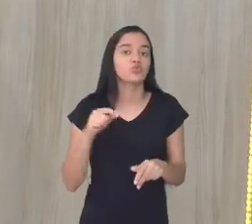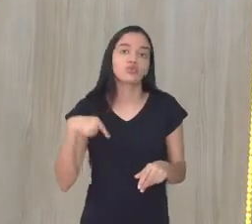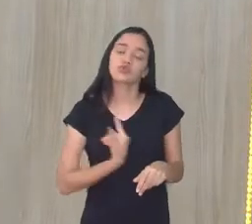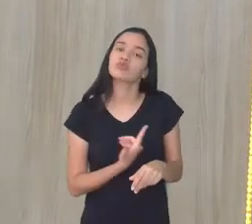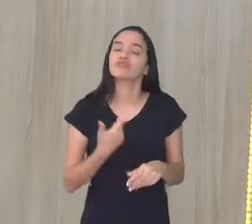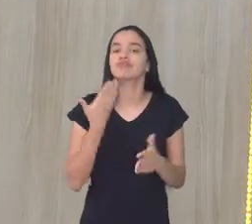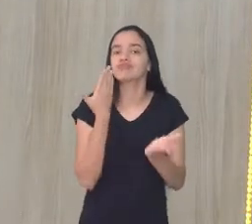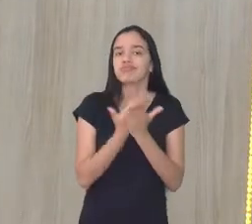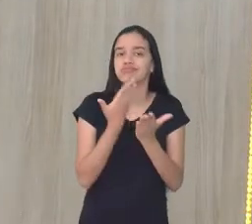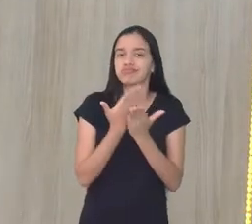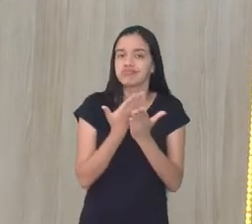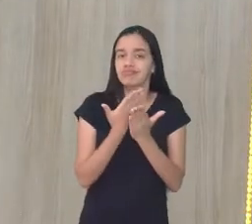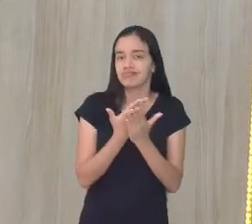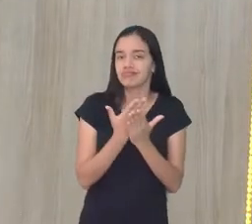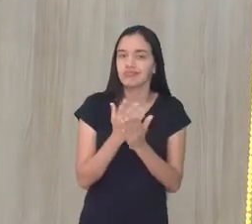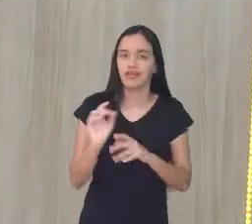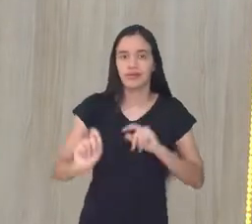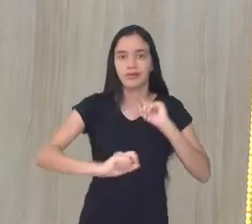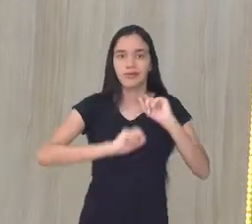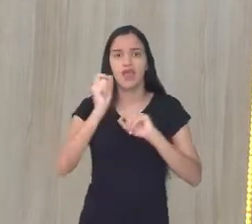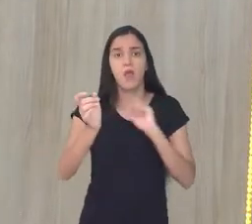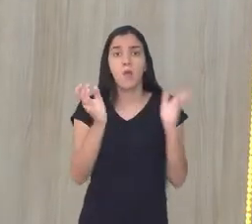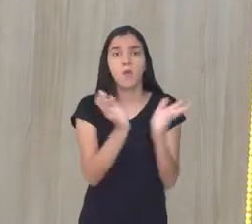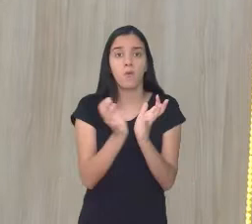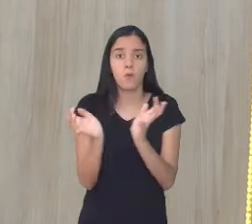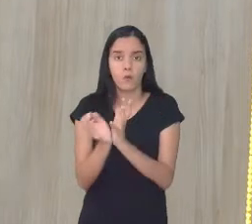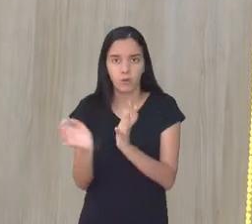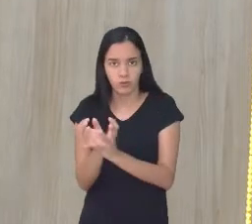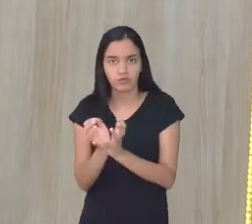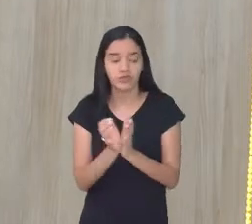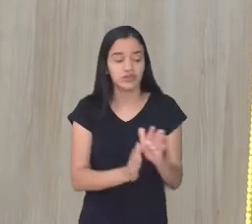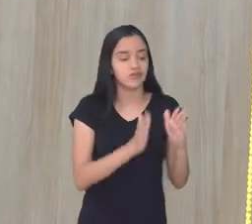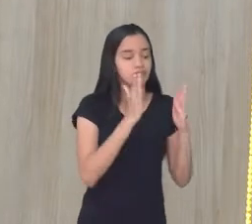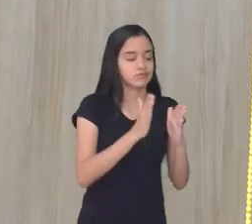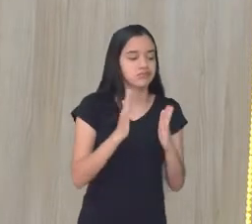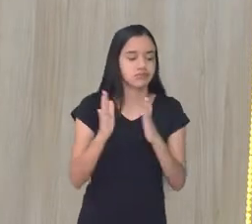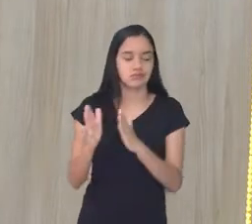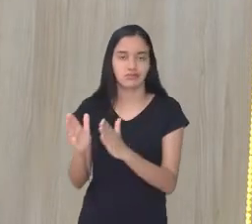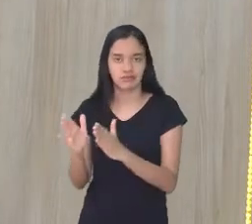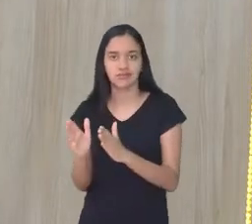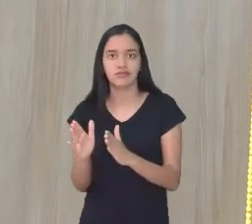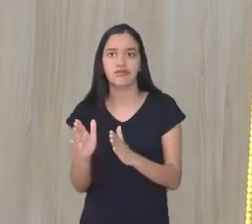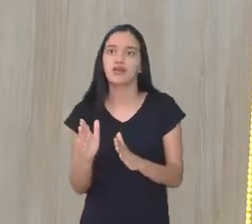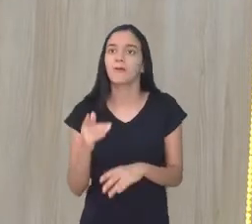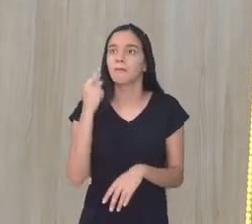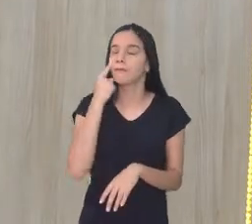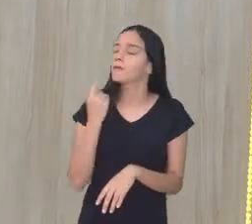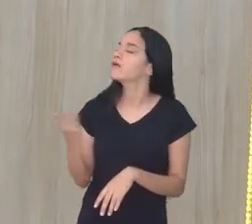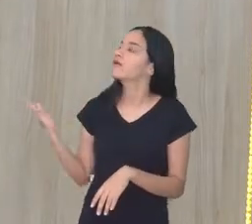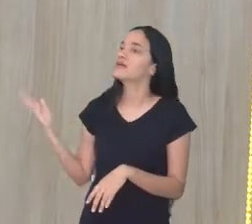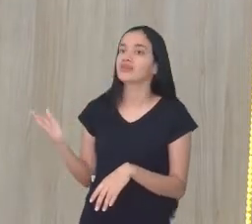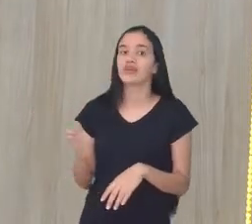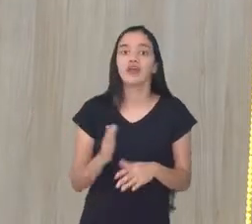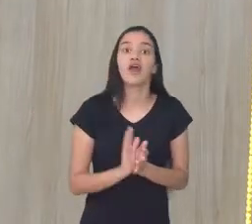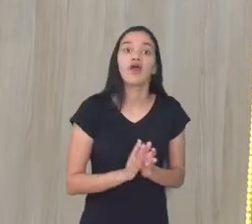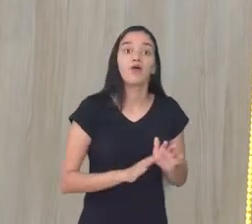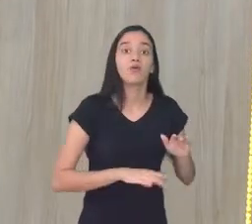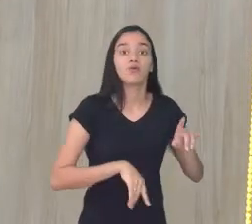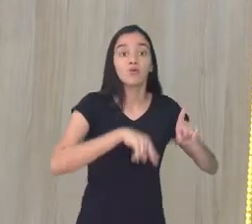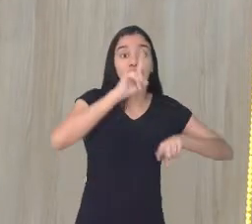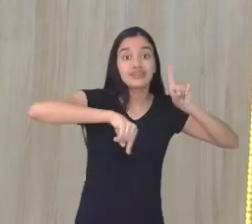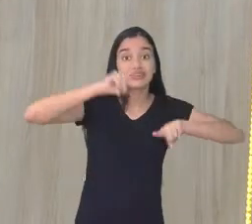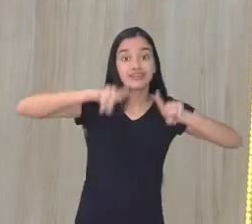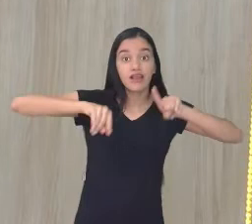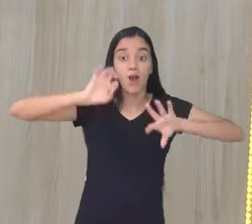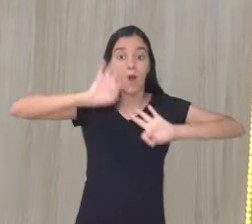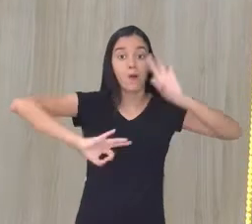estudando tem a ver com um conjunto de etapas que nós vamos passando, que são os níveis de organização do corpo